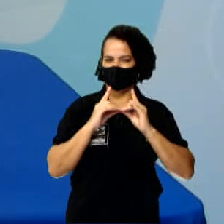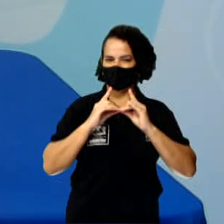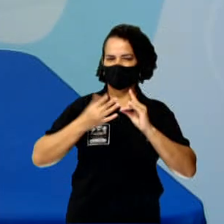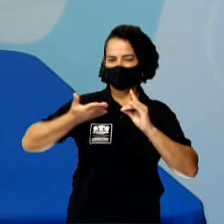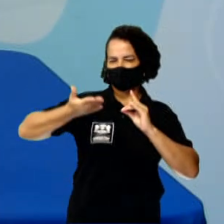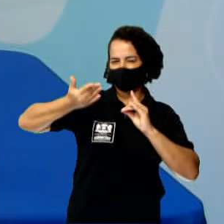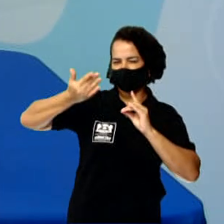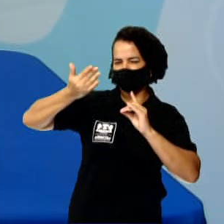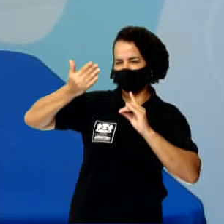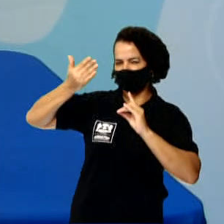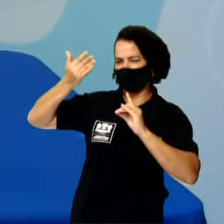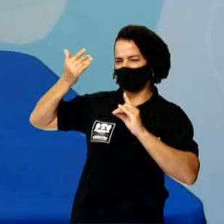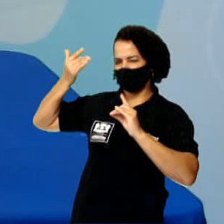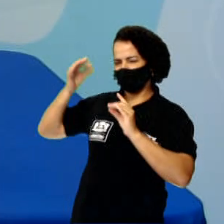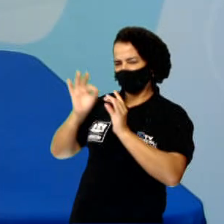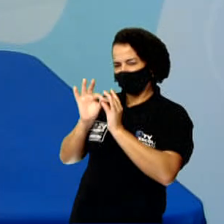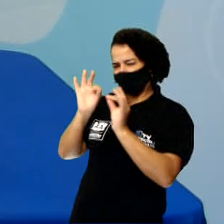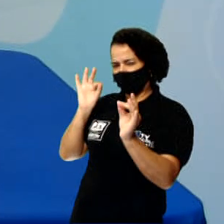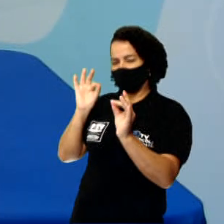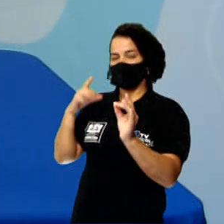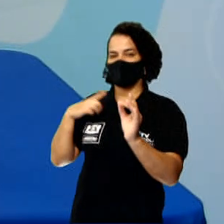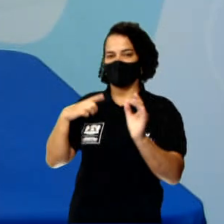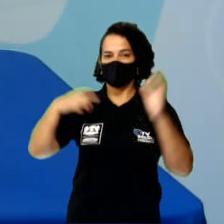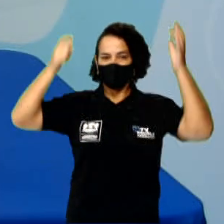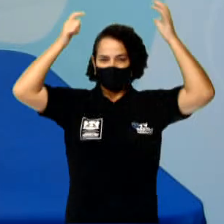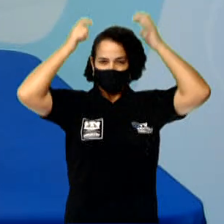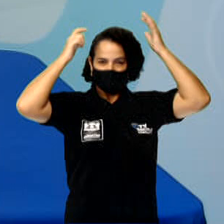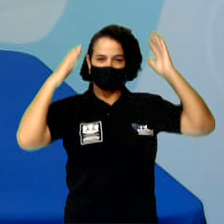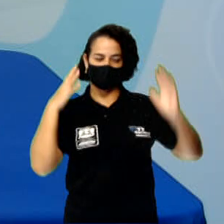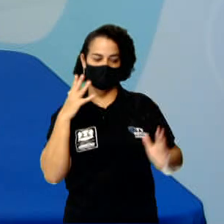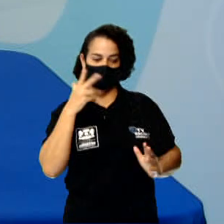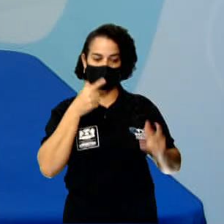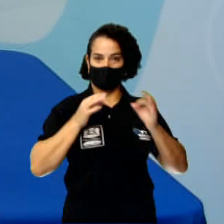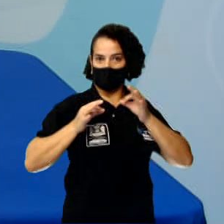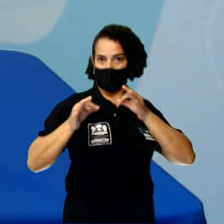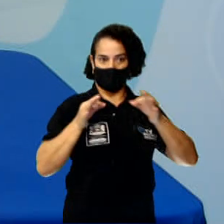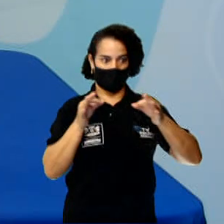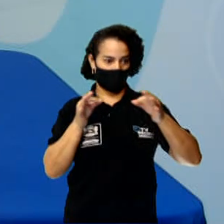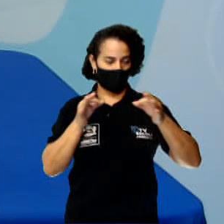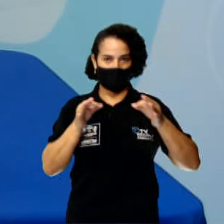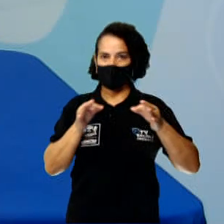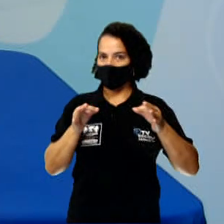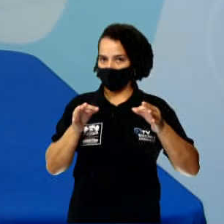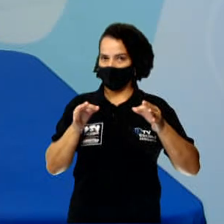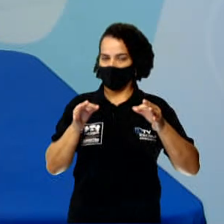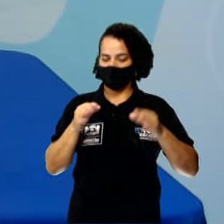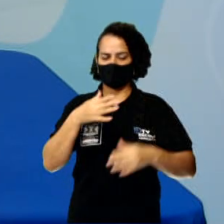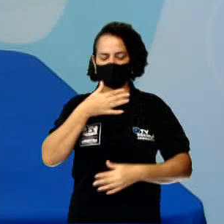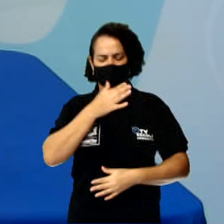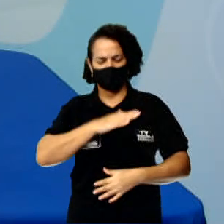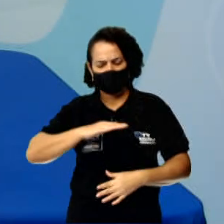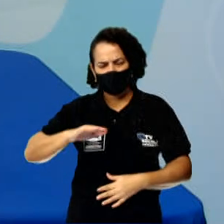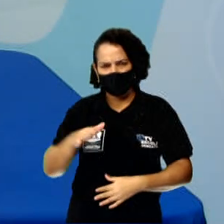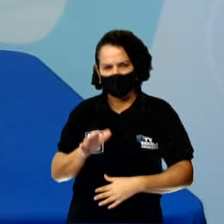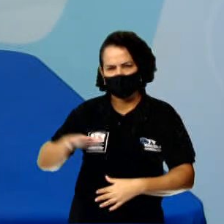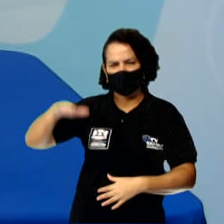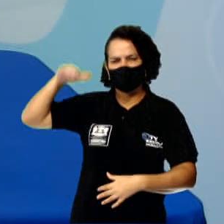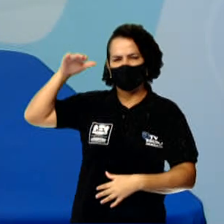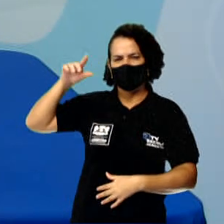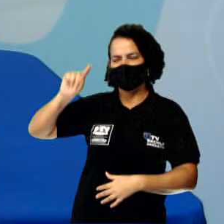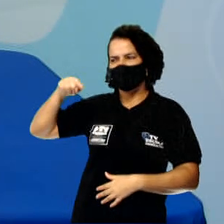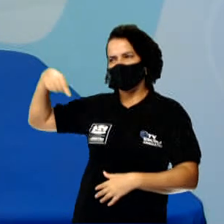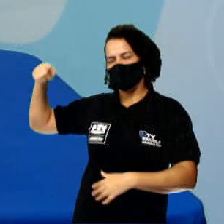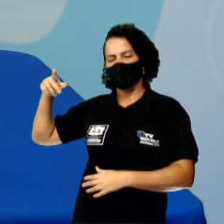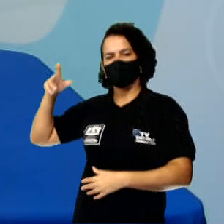arrumado, vivia uma grande rainha que gostava de tudo muito organizado. Seus filhos haviam crescido, foram morar em outro